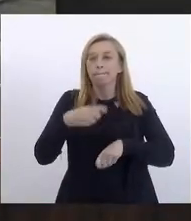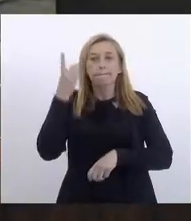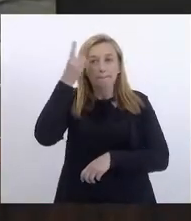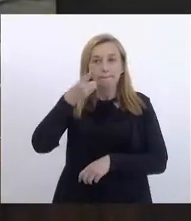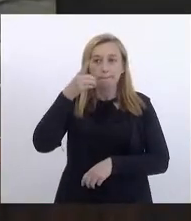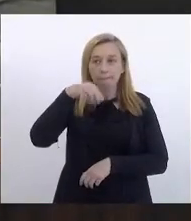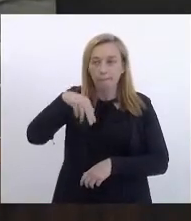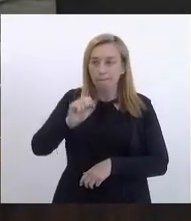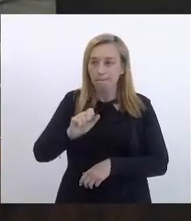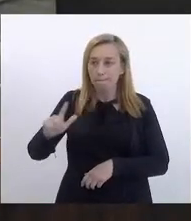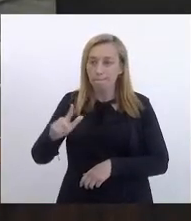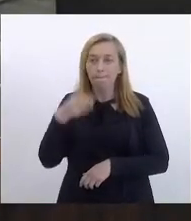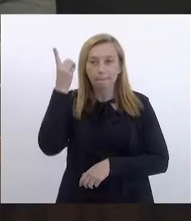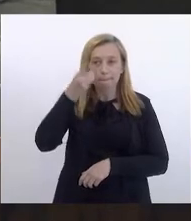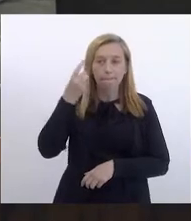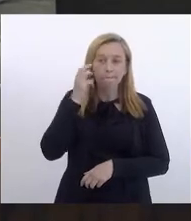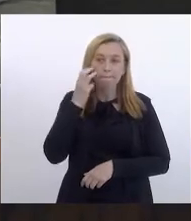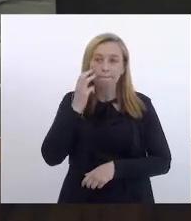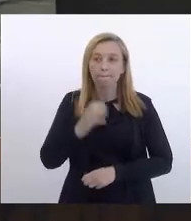Deputado Valdé Carneiro.